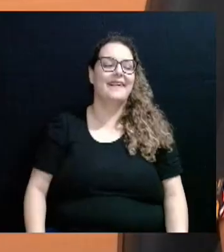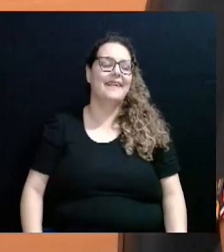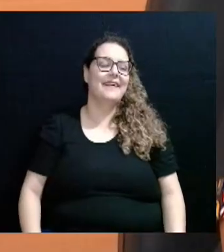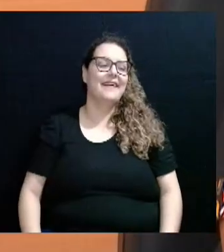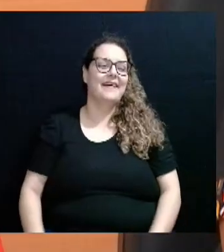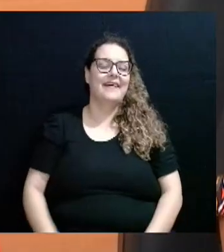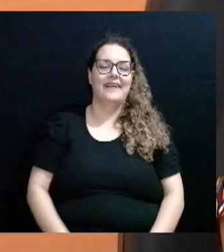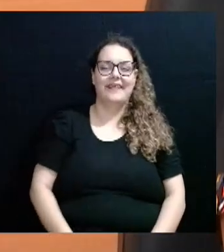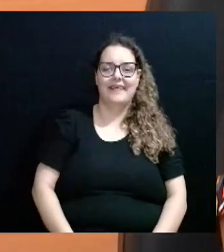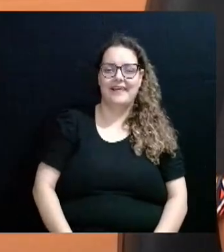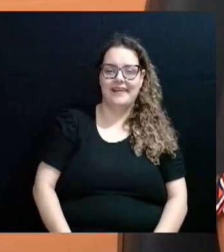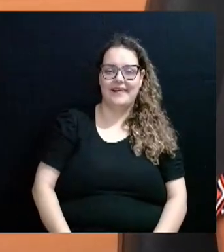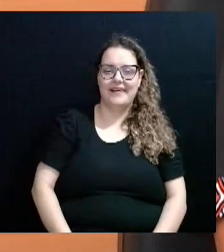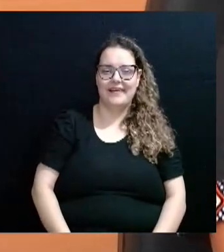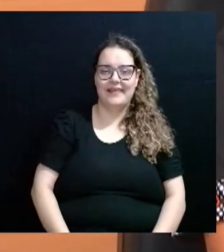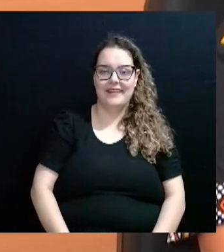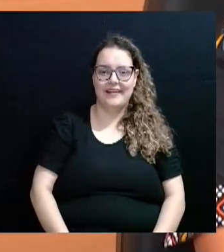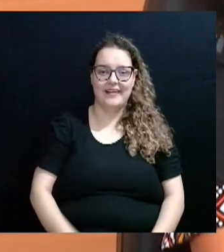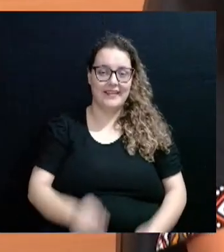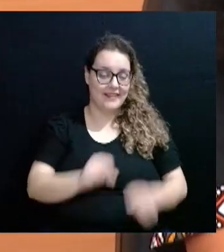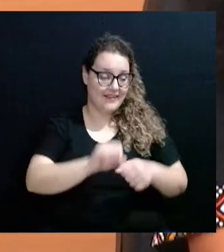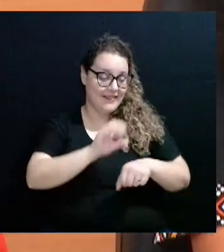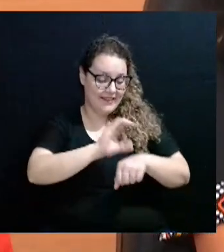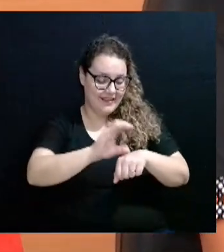Você fez cursinho, mano, você sempre falou.